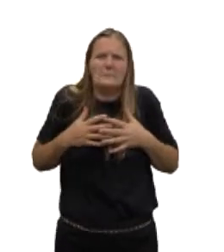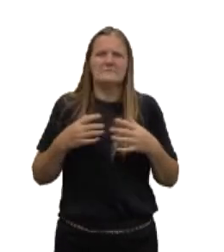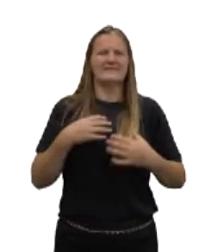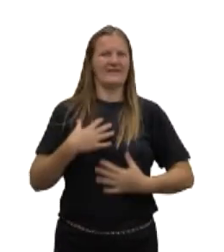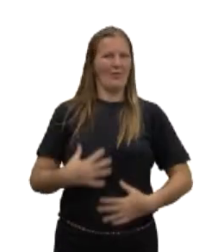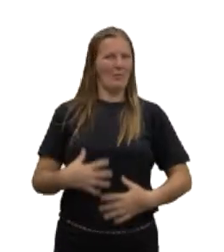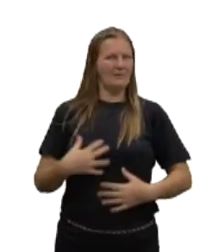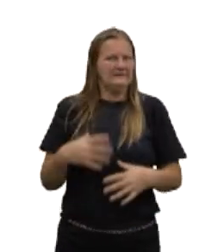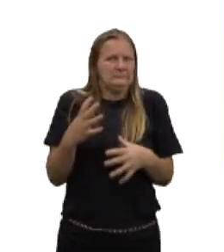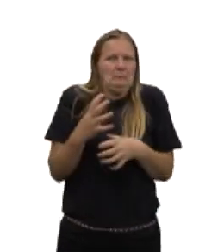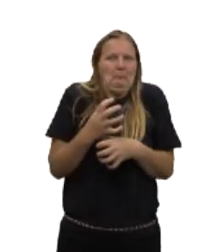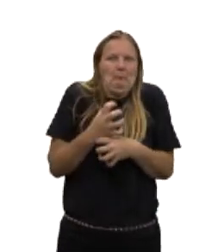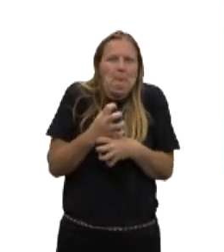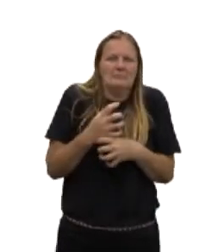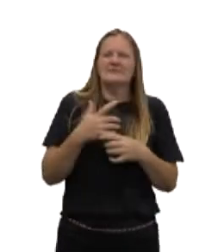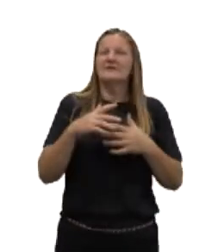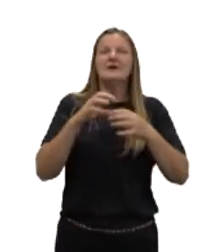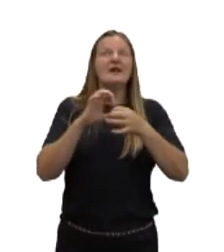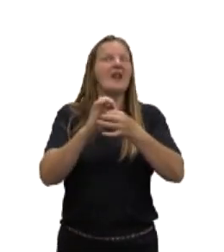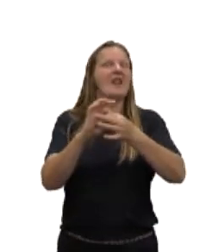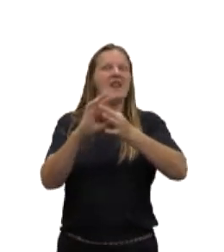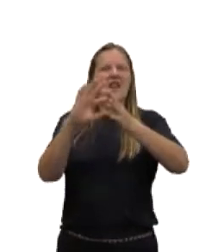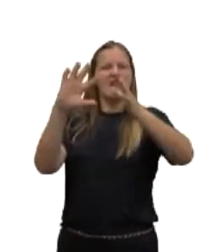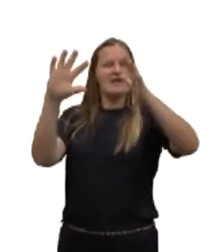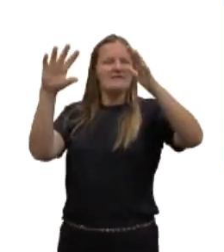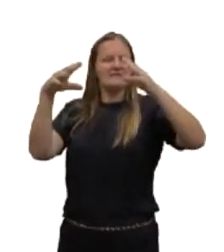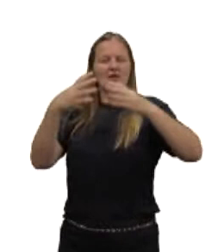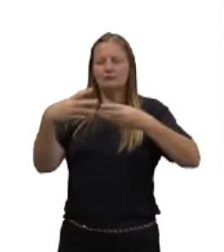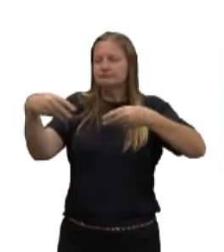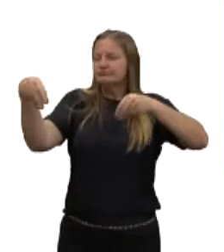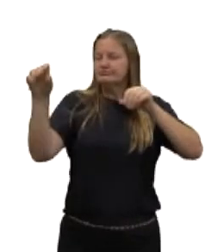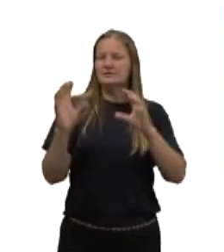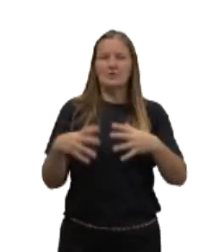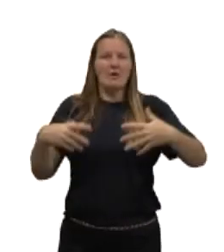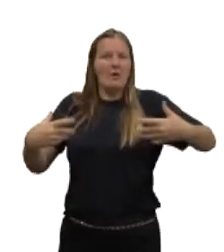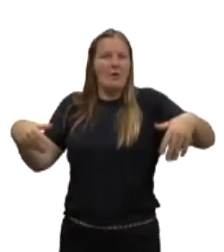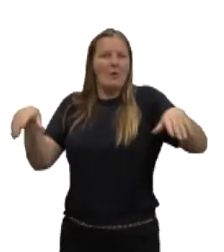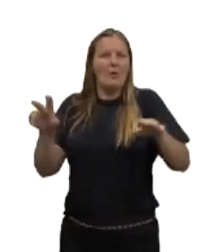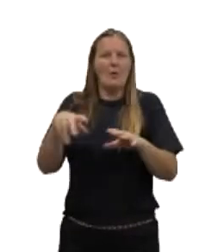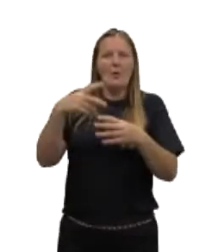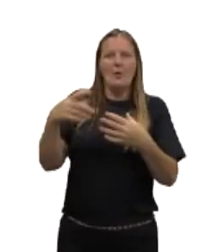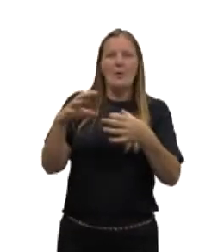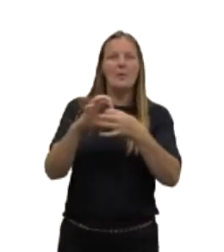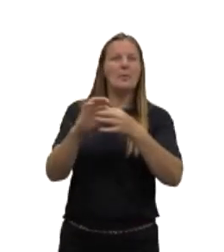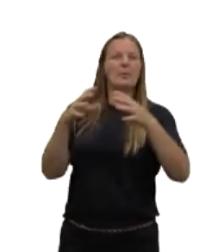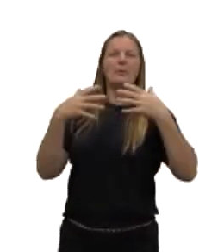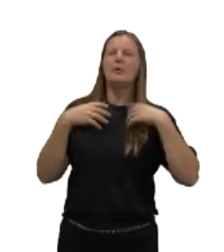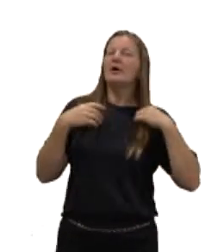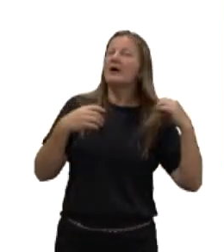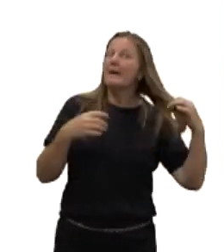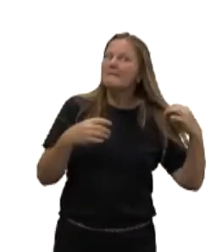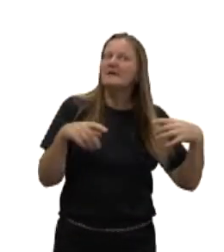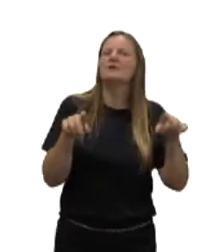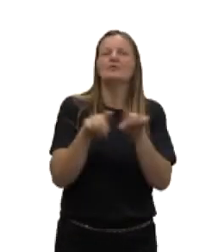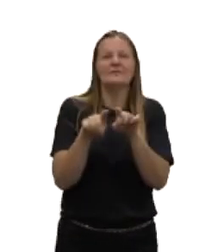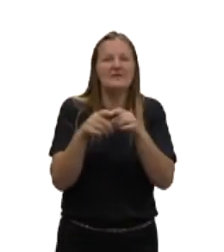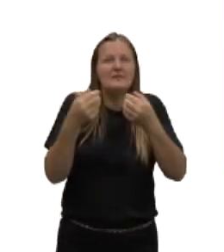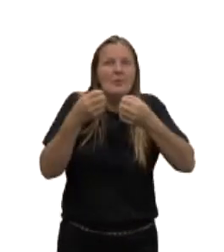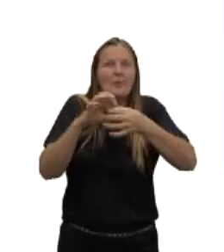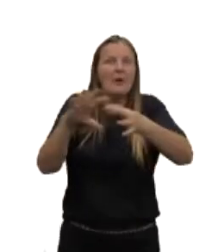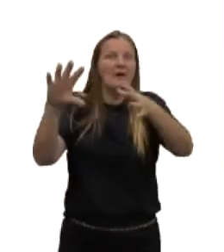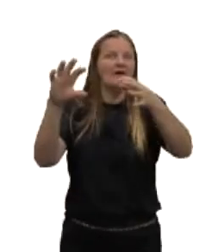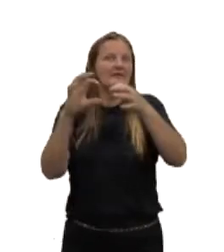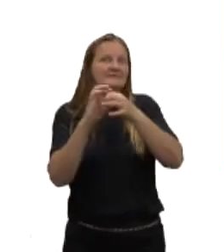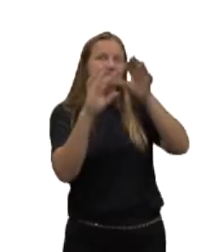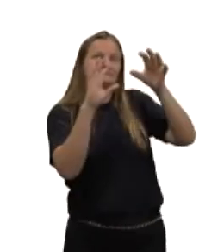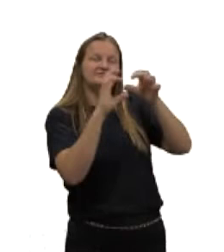Percebam que as dançarinas estão de pé descalço, as roupas mais largas, cabelo mais solto. Então, a Pina Bausch, vamos dizer assim, é